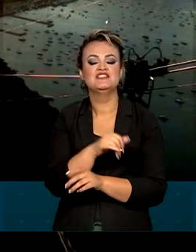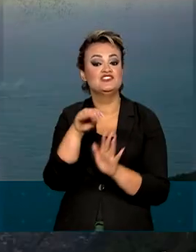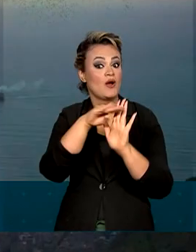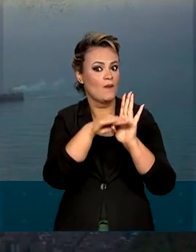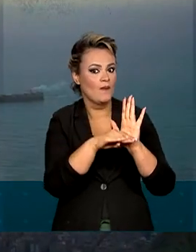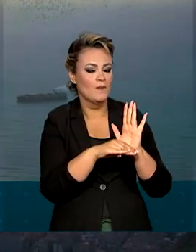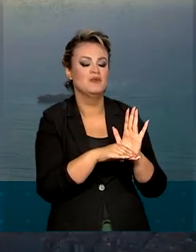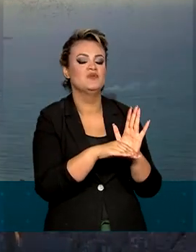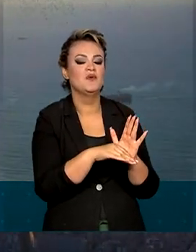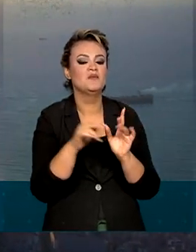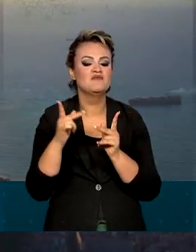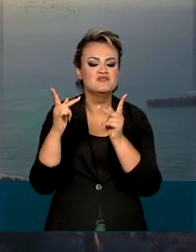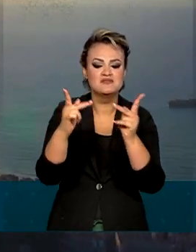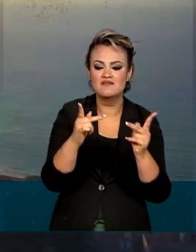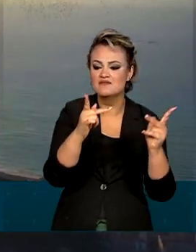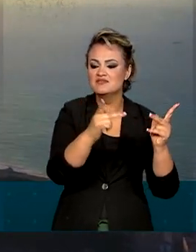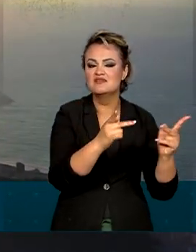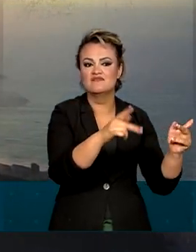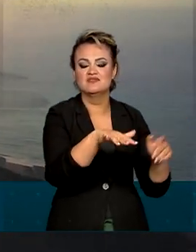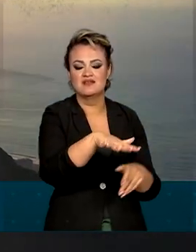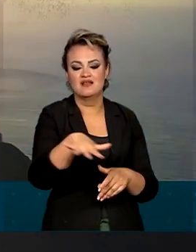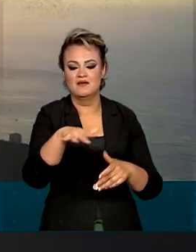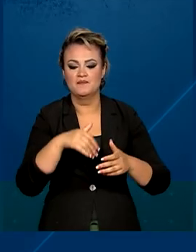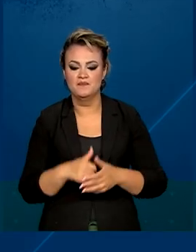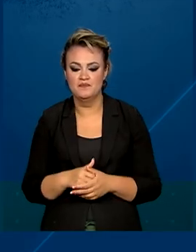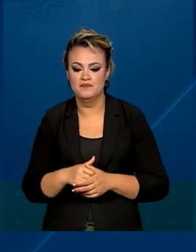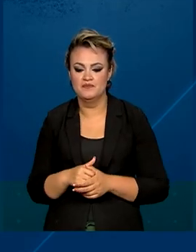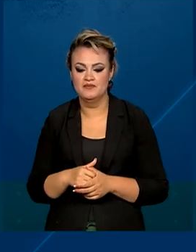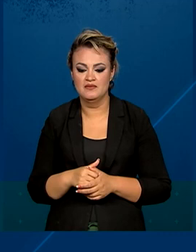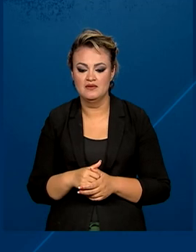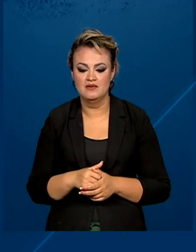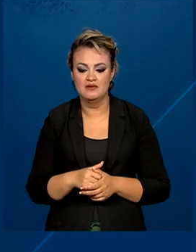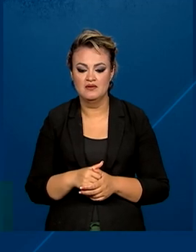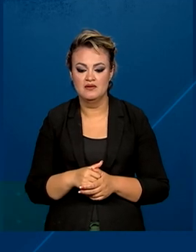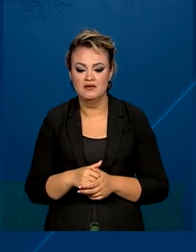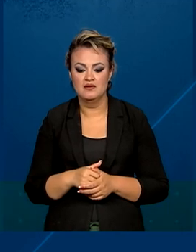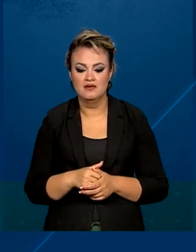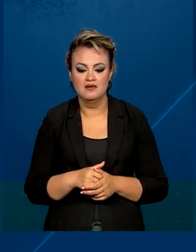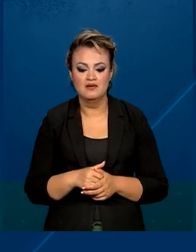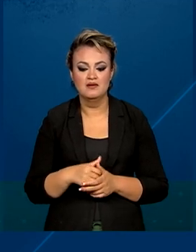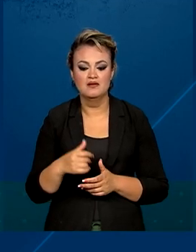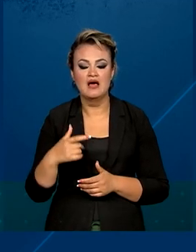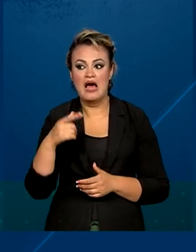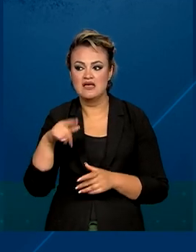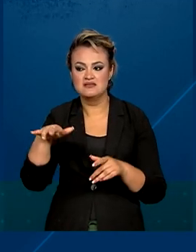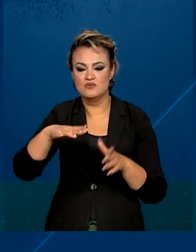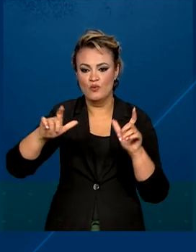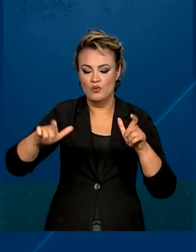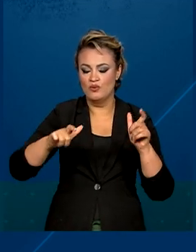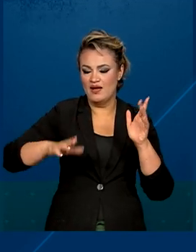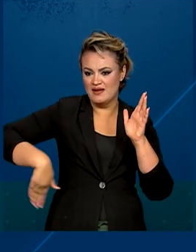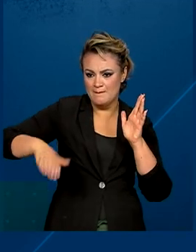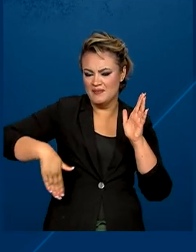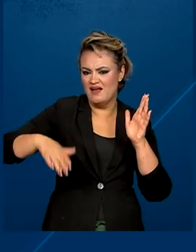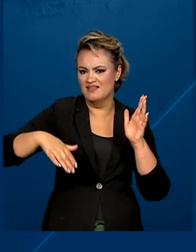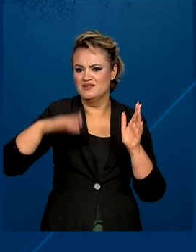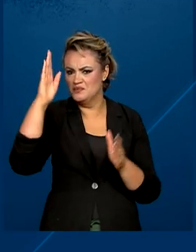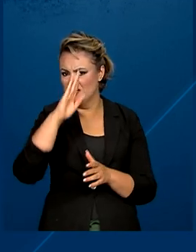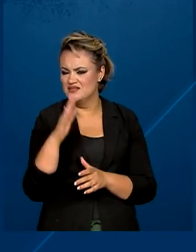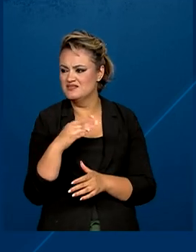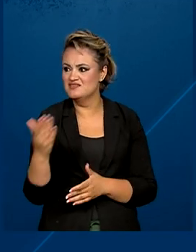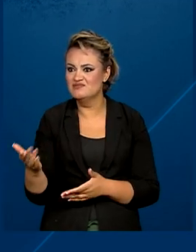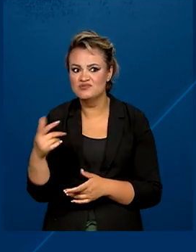roteiro pronto para cada dia de férias. As praias são muito mais chamativas. O litoral brasileiro tem praias